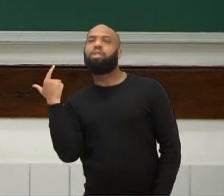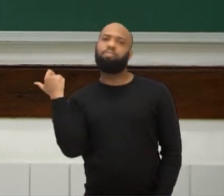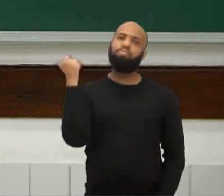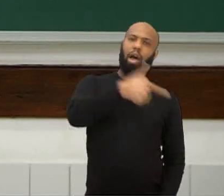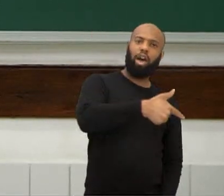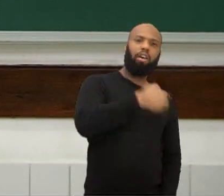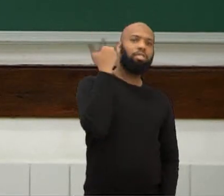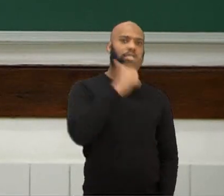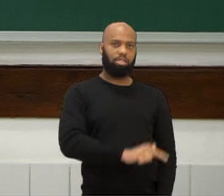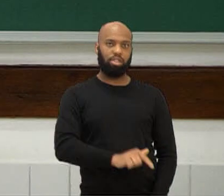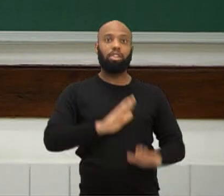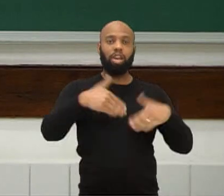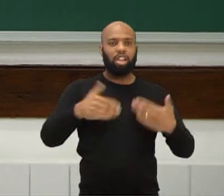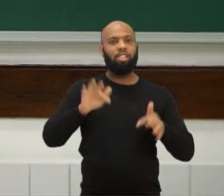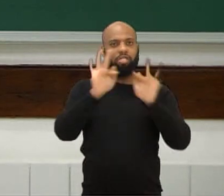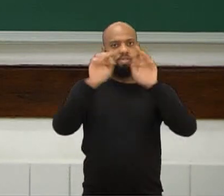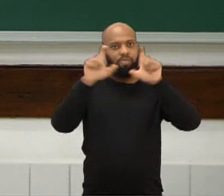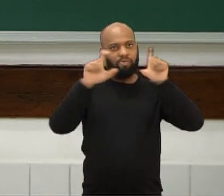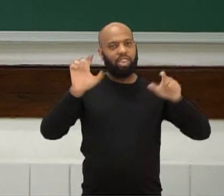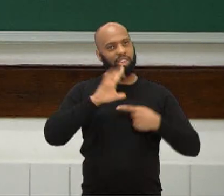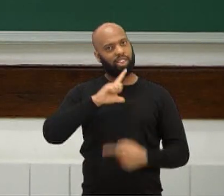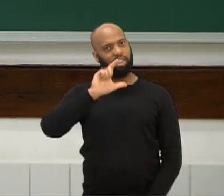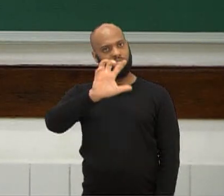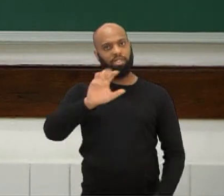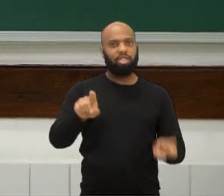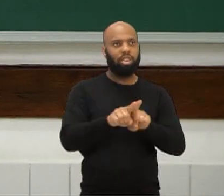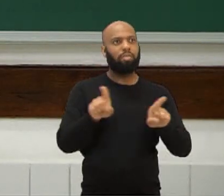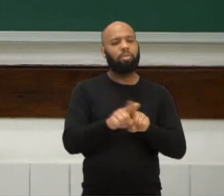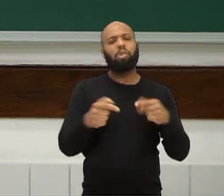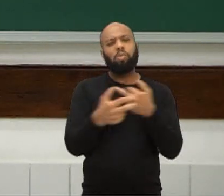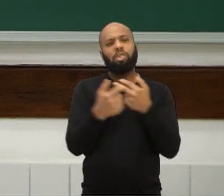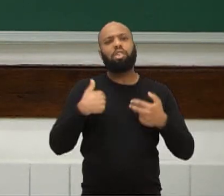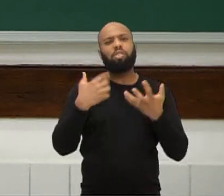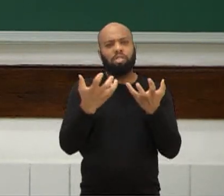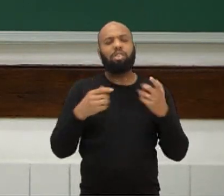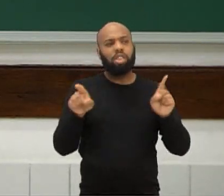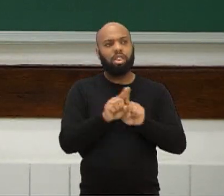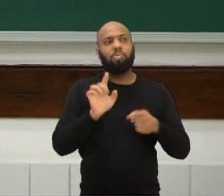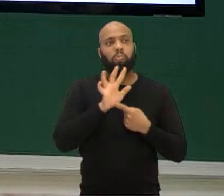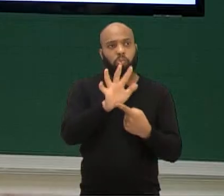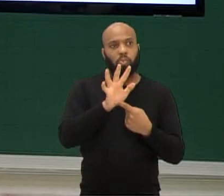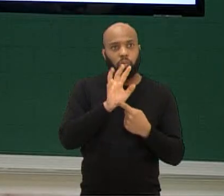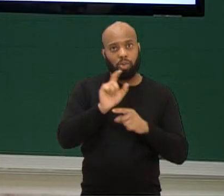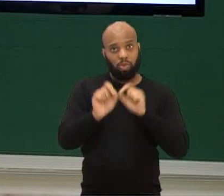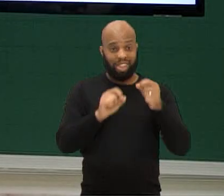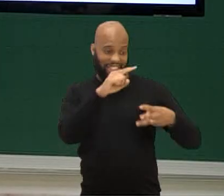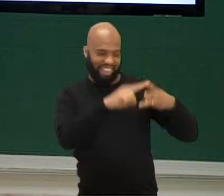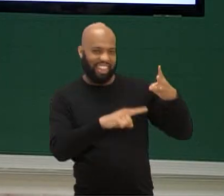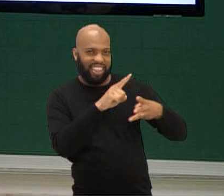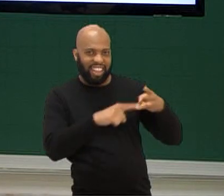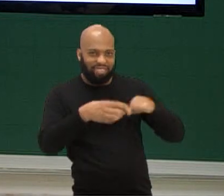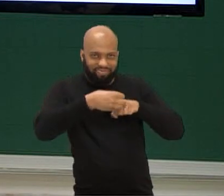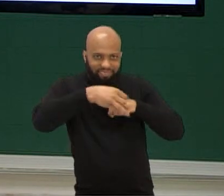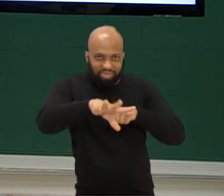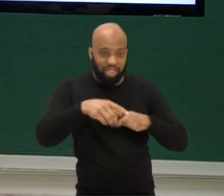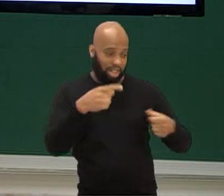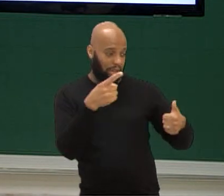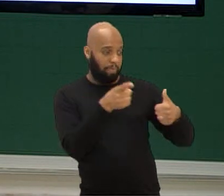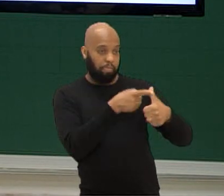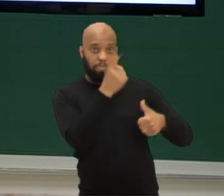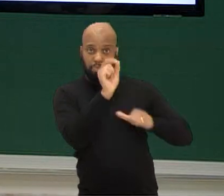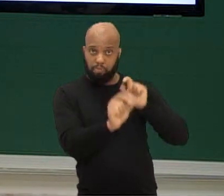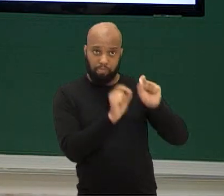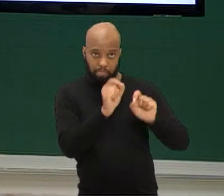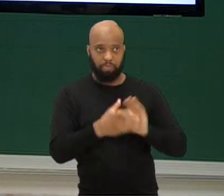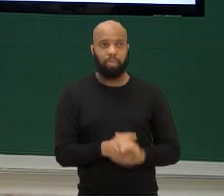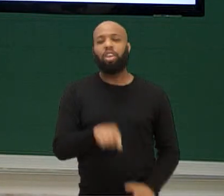isso. E é isso que ela diz nessa frase, tá? Uma coisa que eu gostaria de indicar, aliás, eu vou indicar 3 coisas para vocês. A primeira